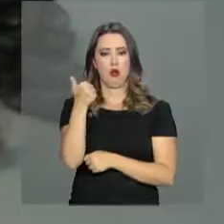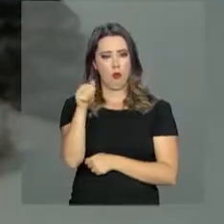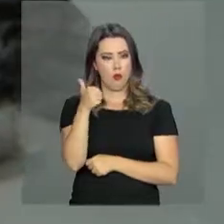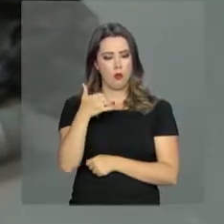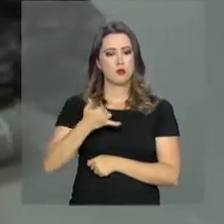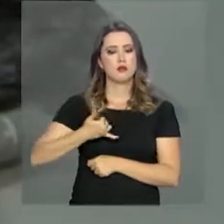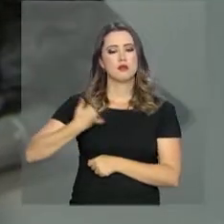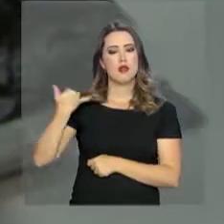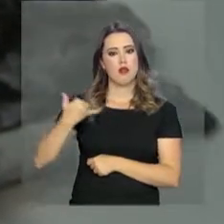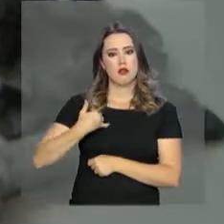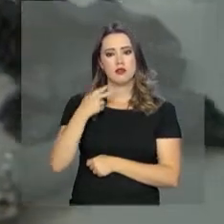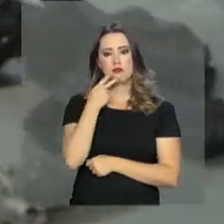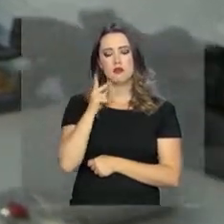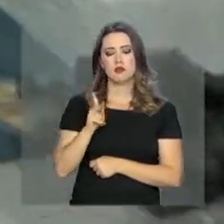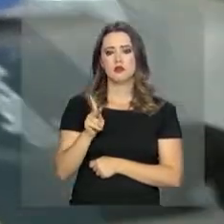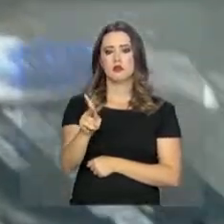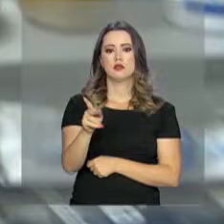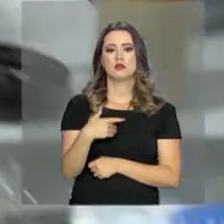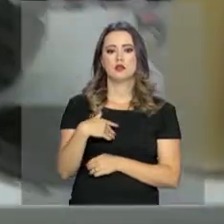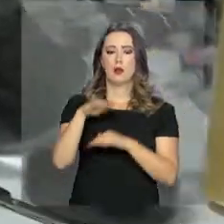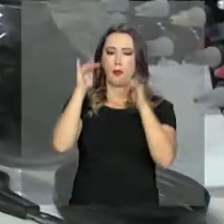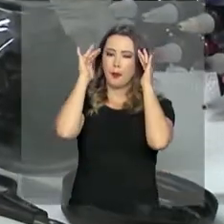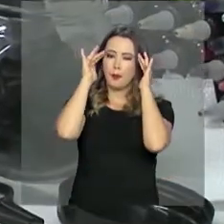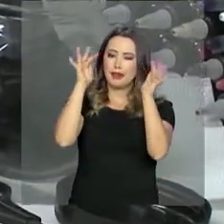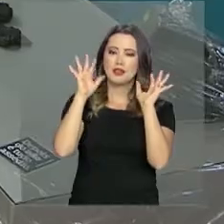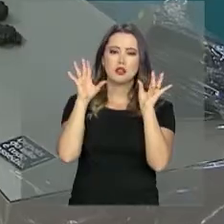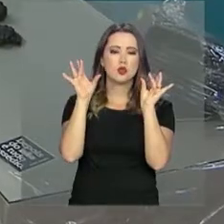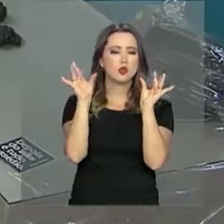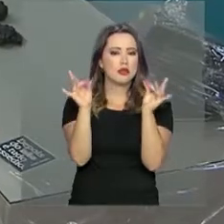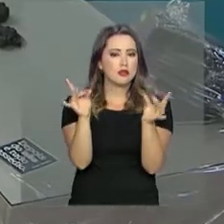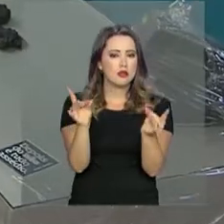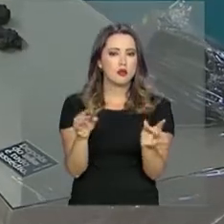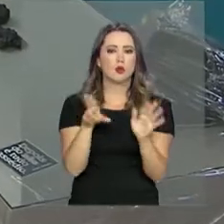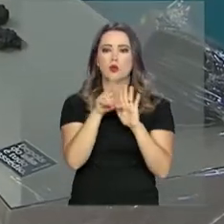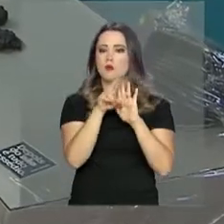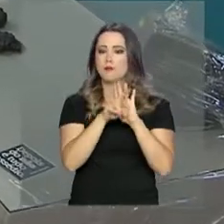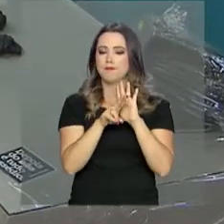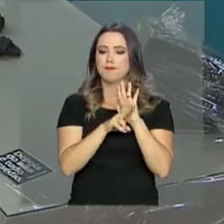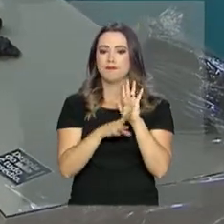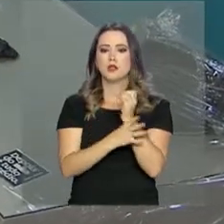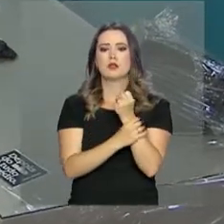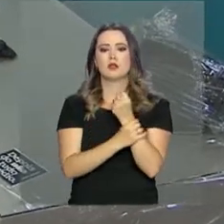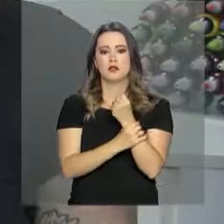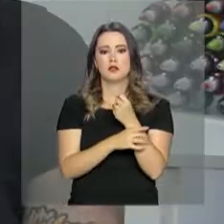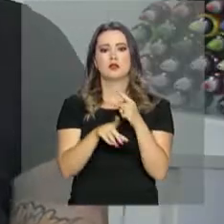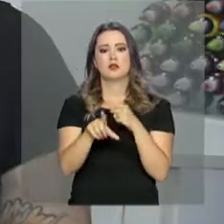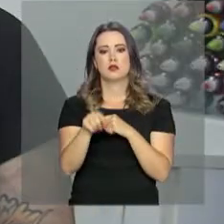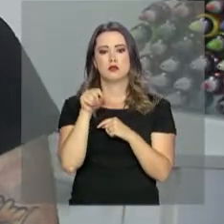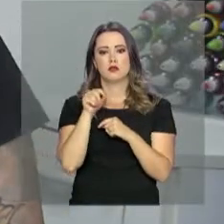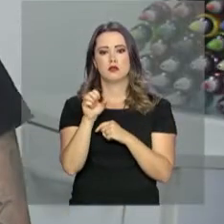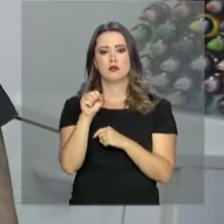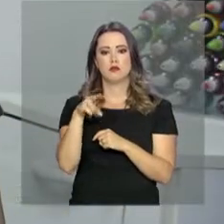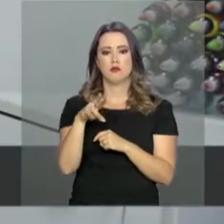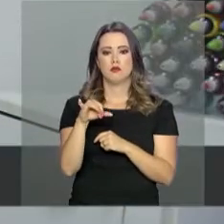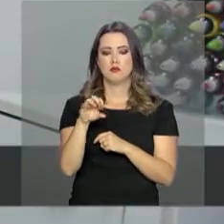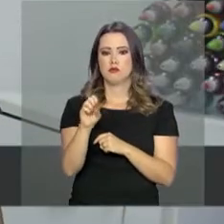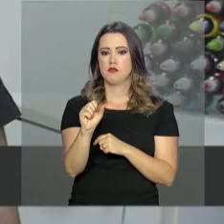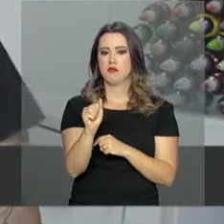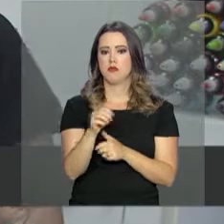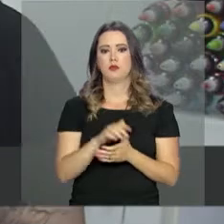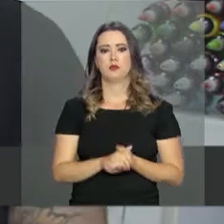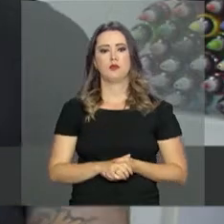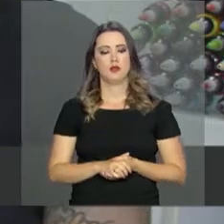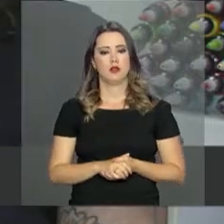anos ela faz questão de seguir todos os requisitos de segurança exigidos pela anvisa estou começando a tatuar alguém